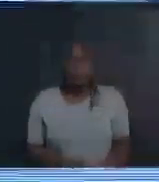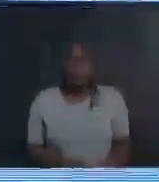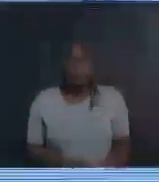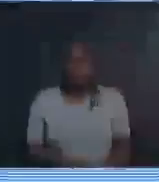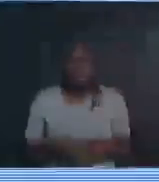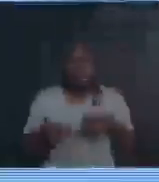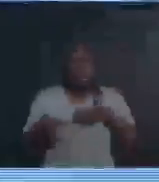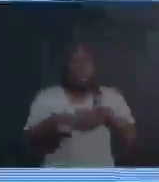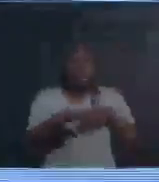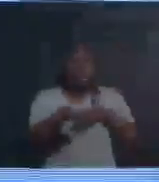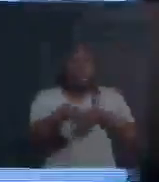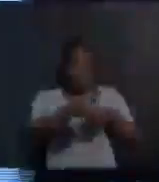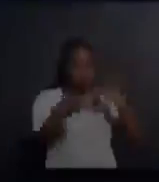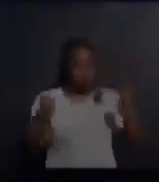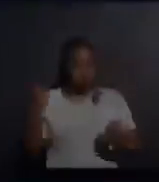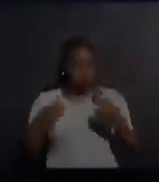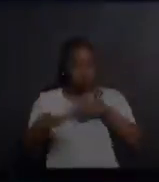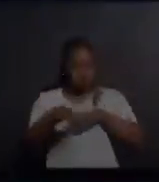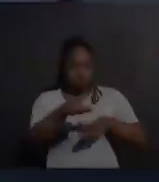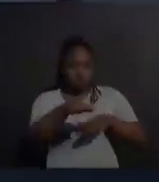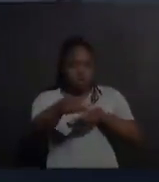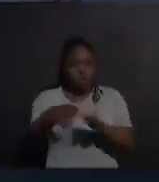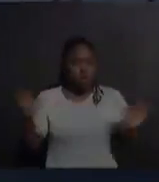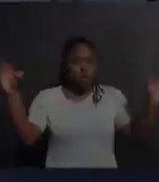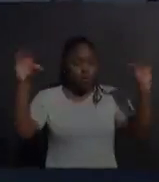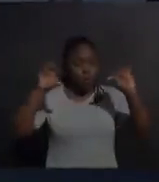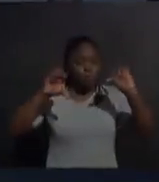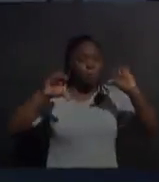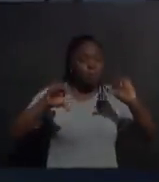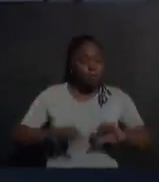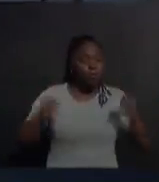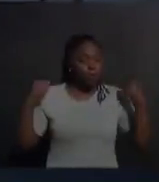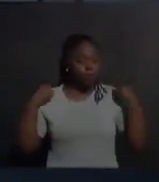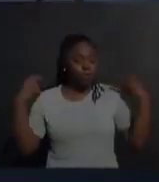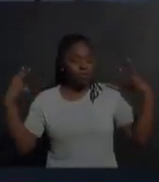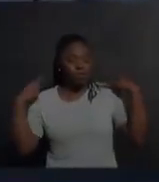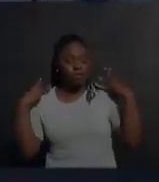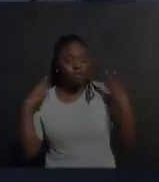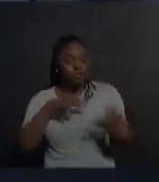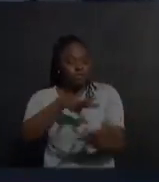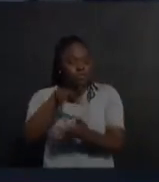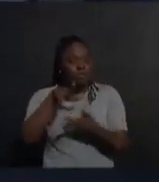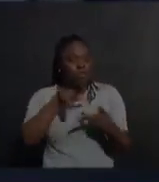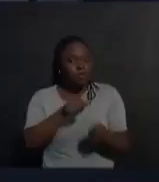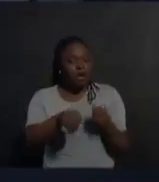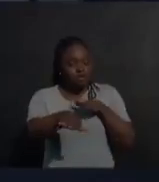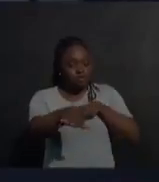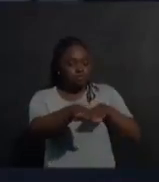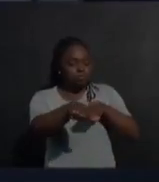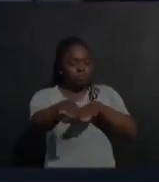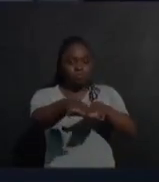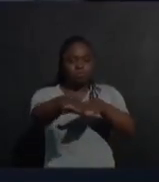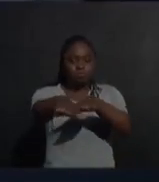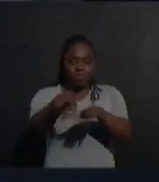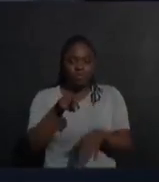Trânsito. Quem já reparou que todos os piores motoristas do mundo seguem você? Quem já reparou isso aí? Eles me